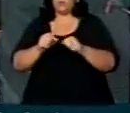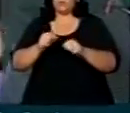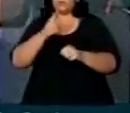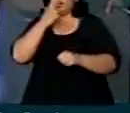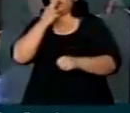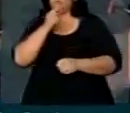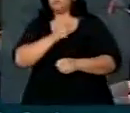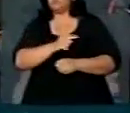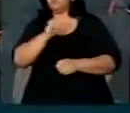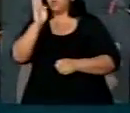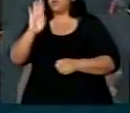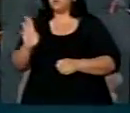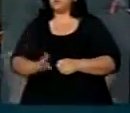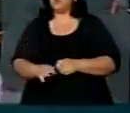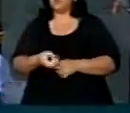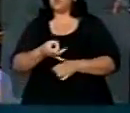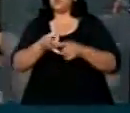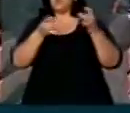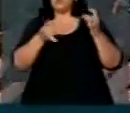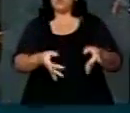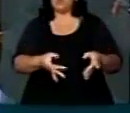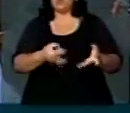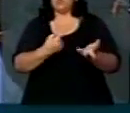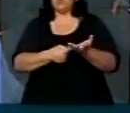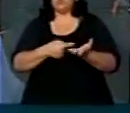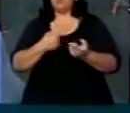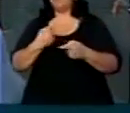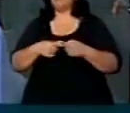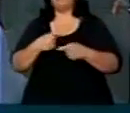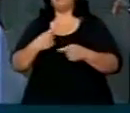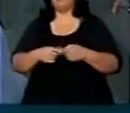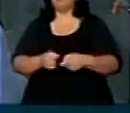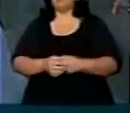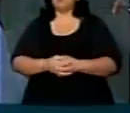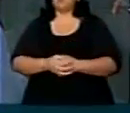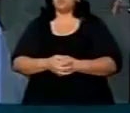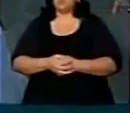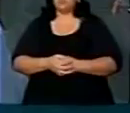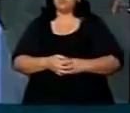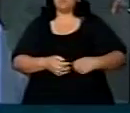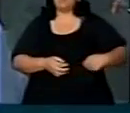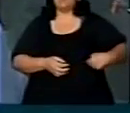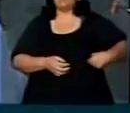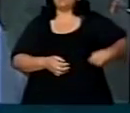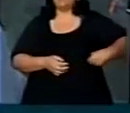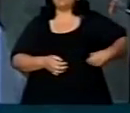desse acordo depois de investimentos. O que se levou a isso?